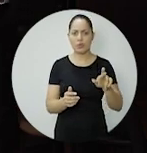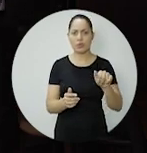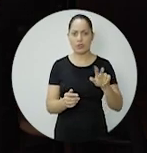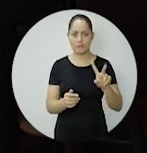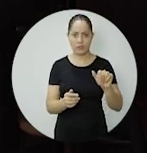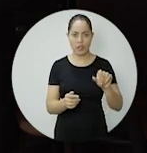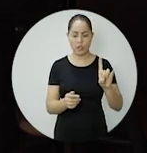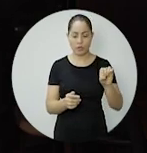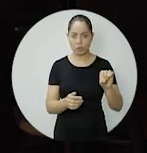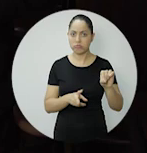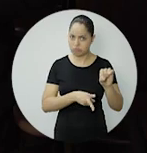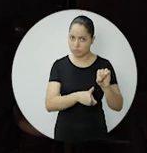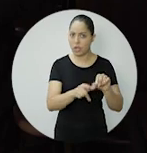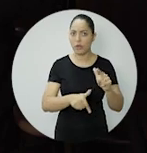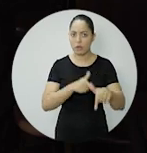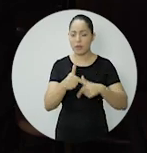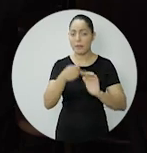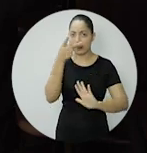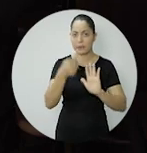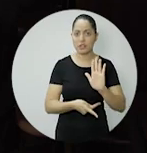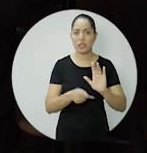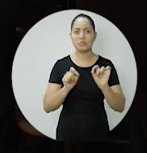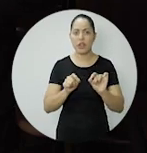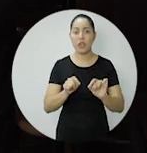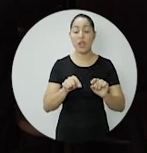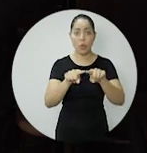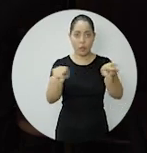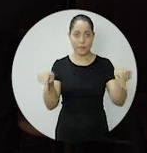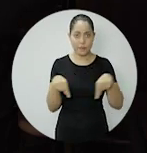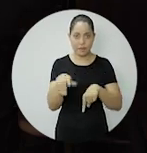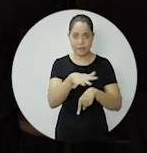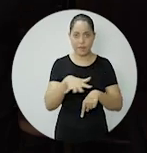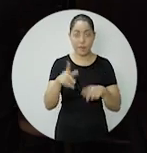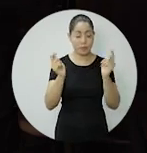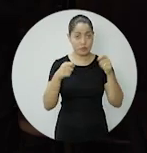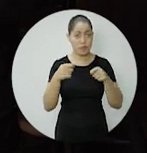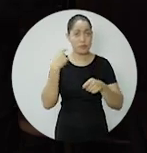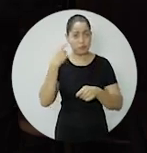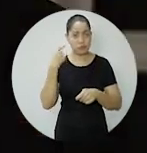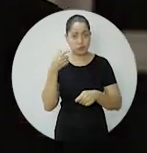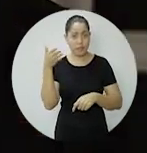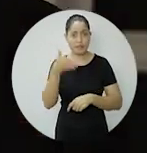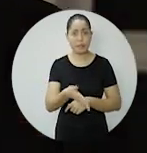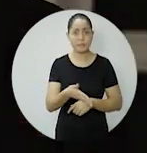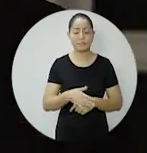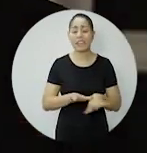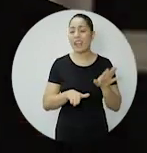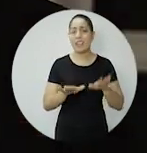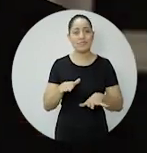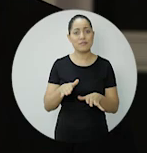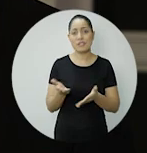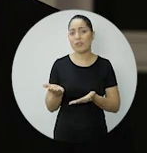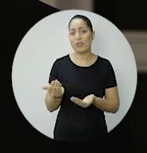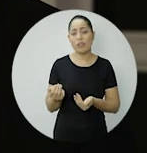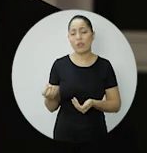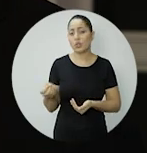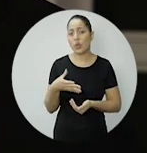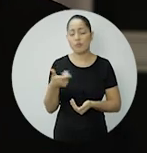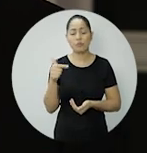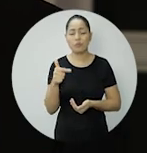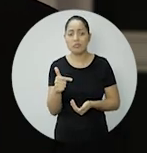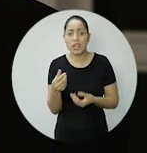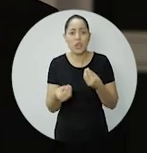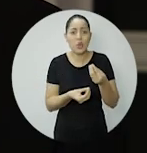Nivaldo, de forma que a gente criasse um espaço para que o jovem advogado ele pudesse ter opção. Porque às vezes o jovem advogado ele não